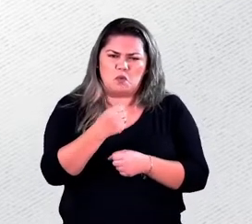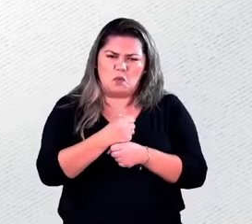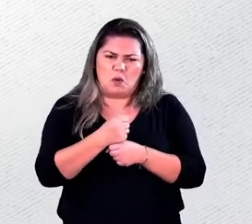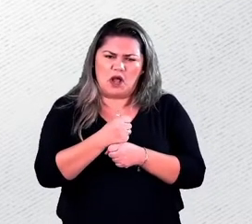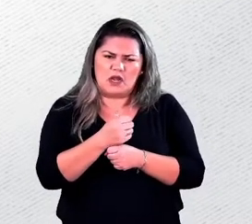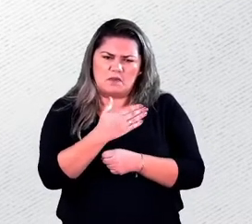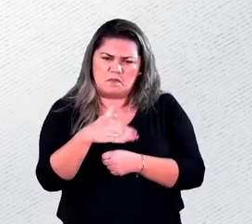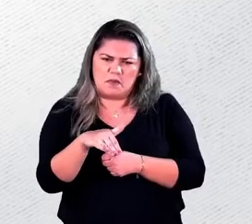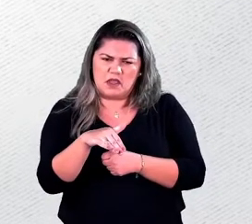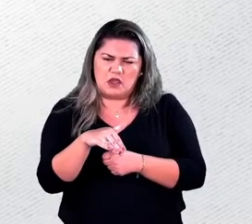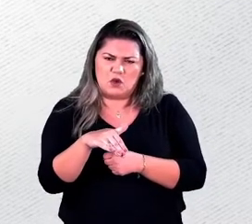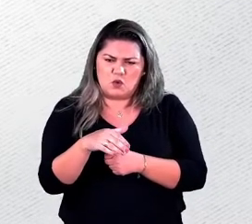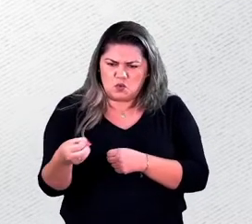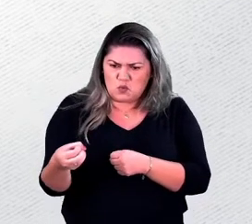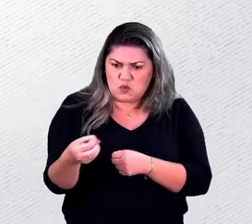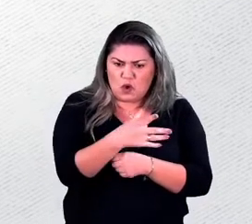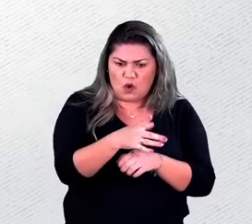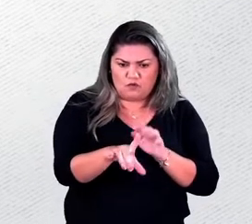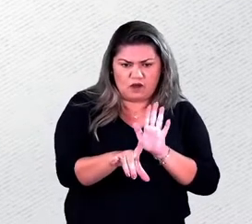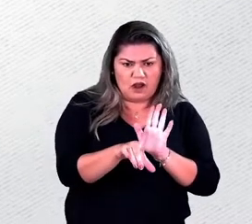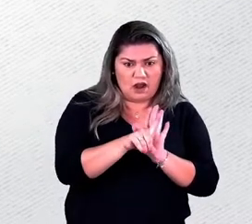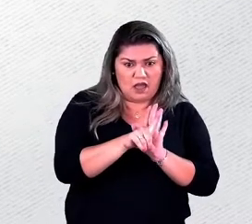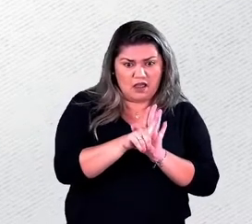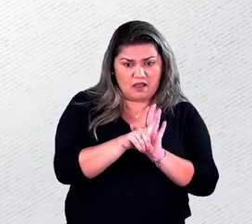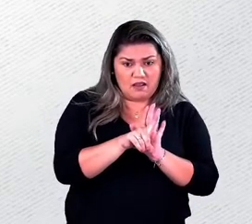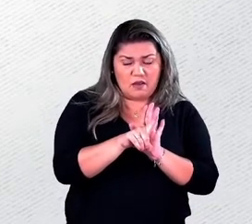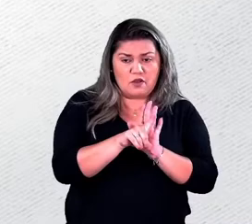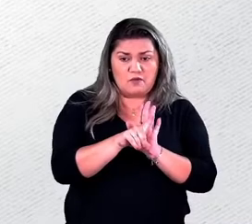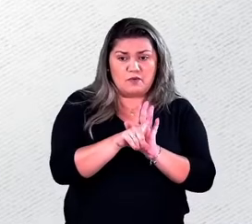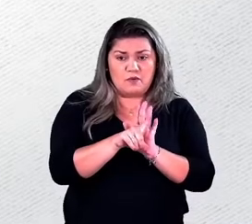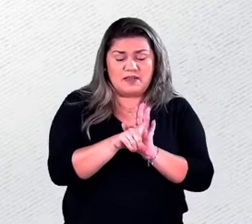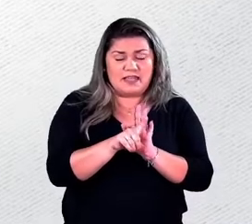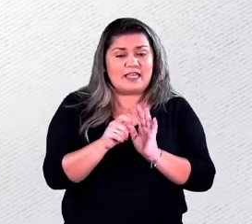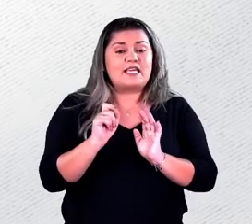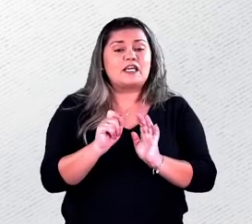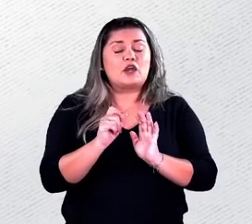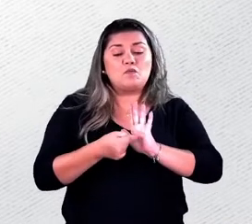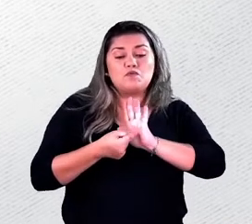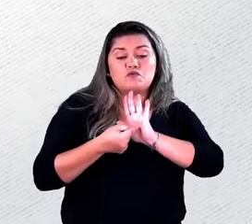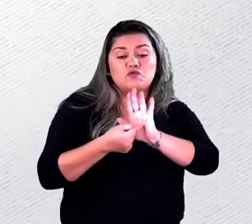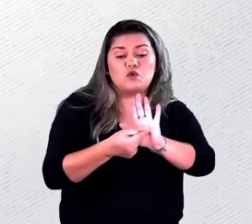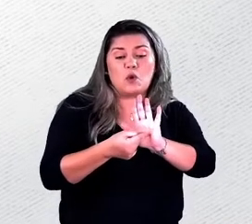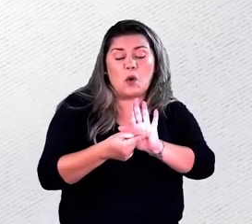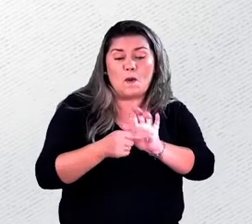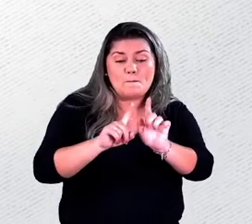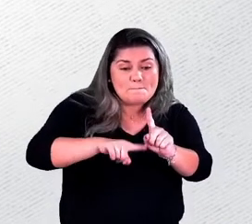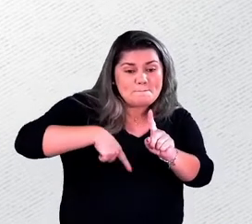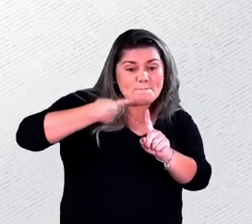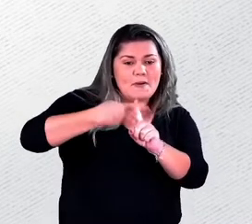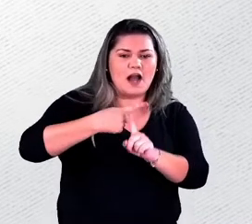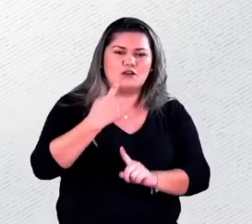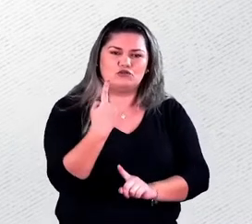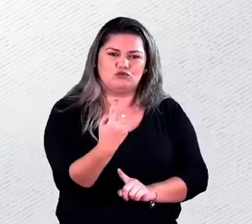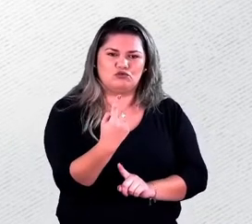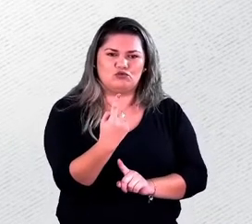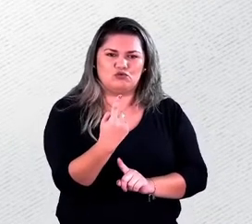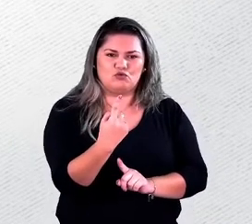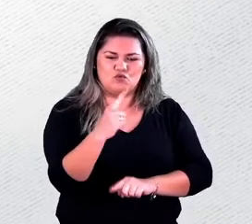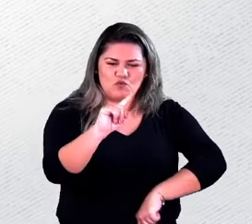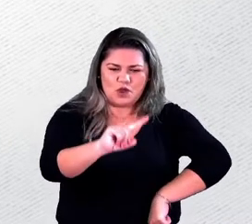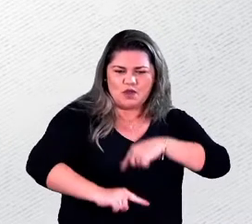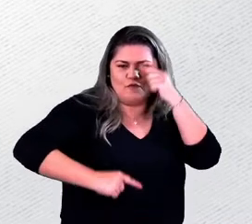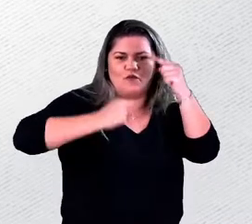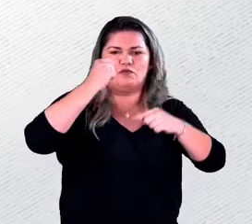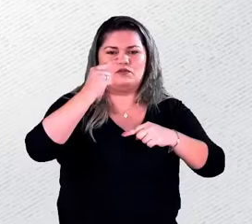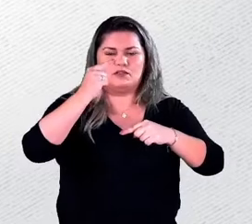Marco legal novo que representou mais um passo evolutivo Então acho que do ponto de vista